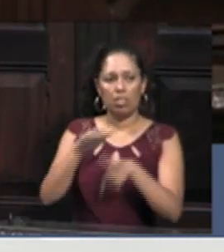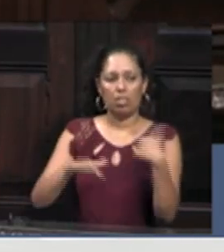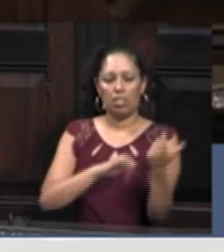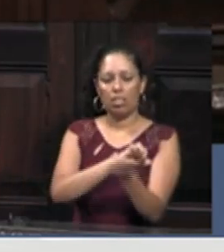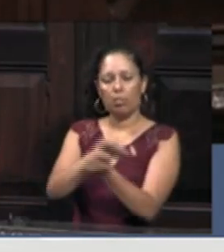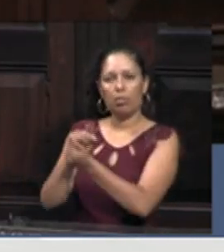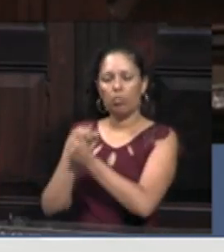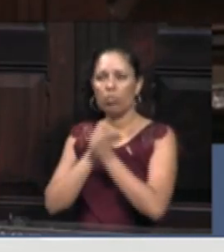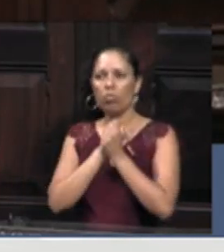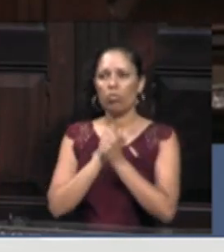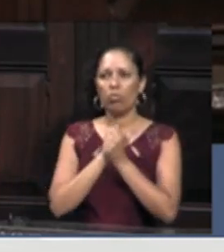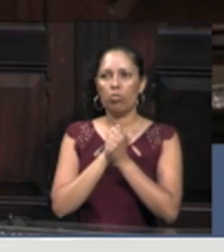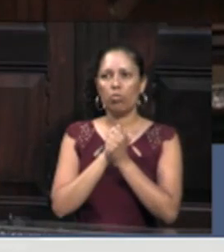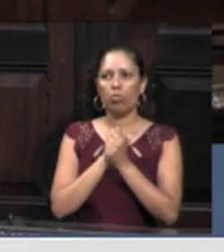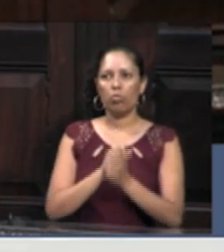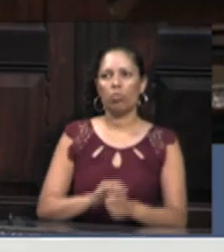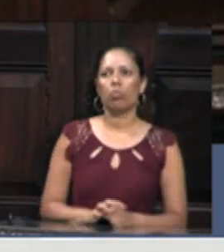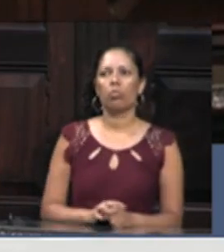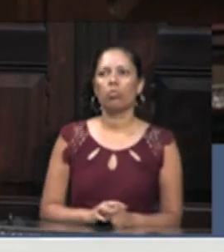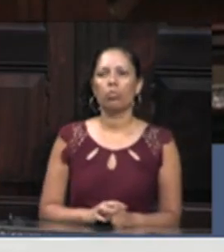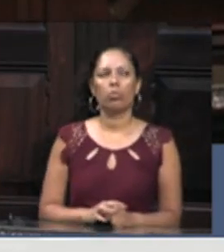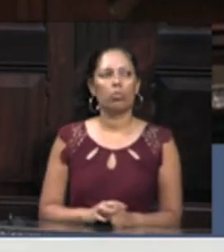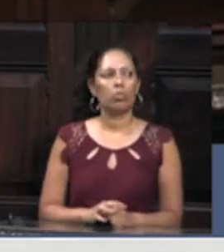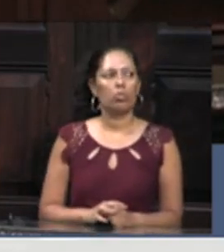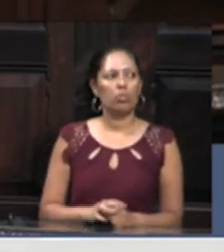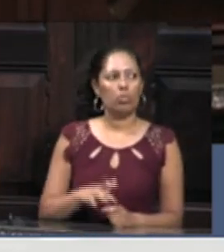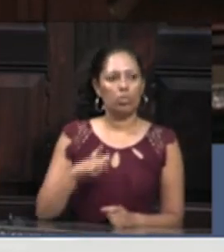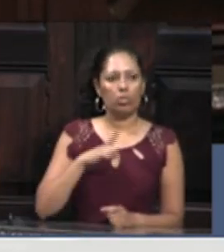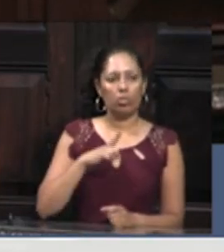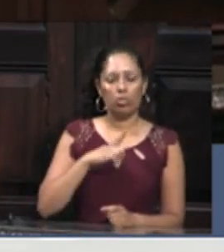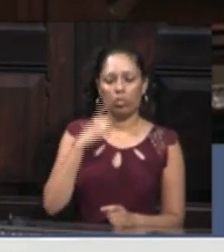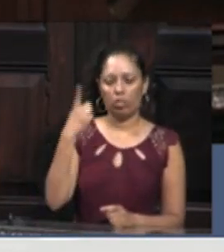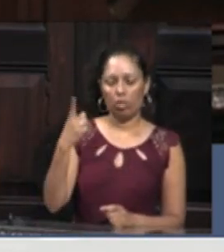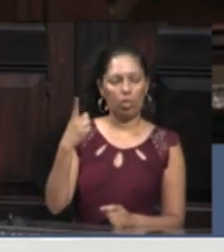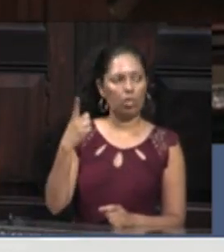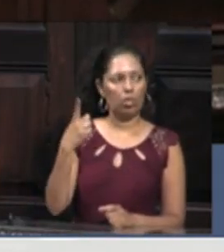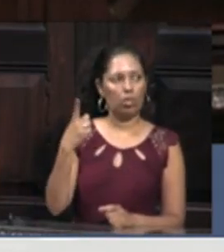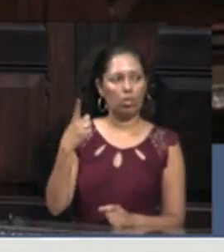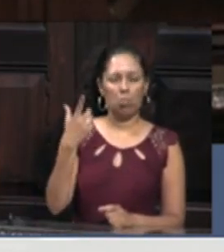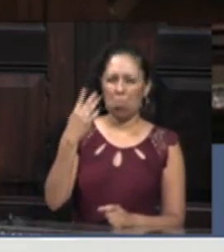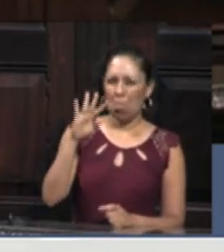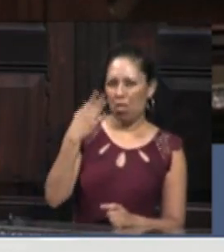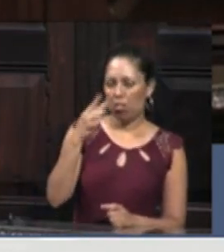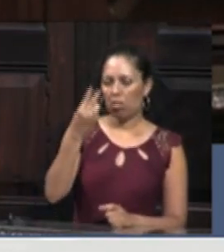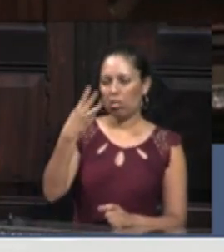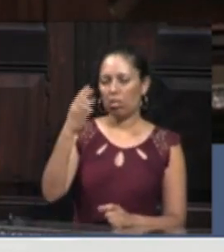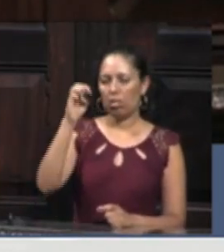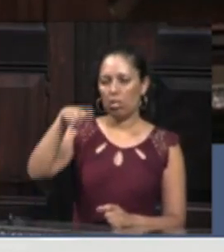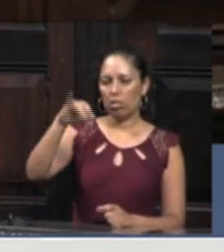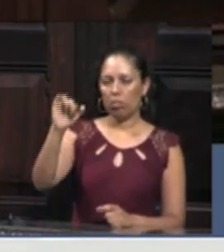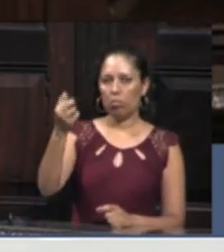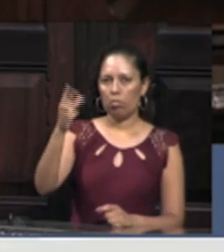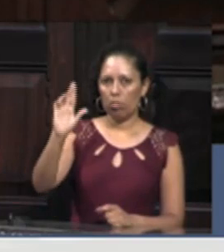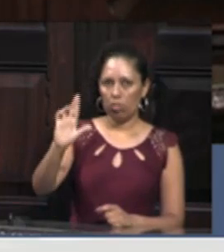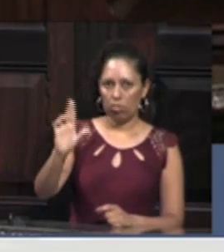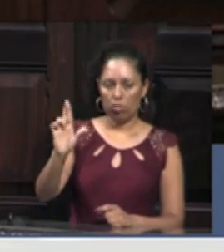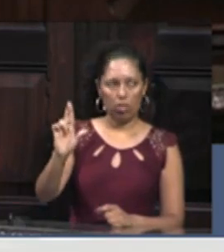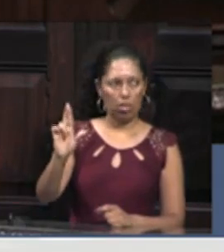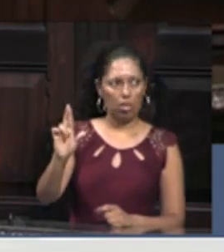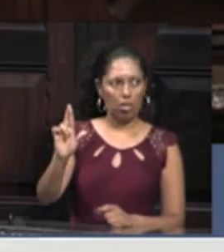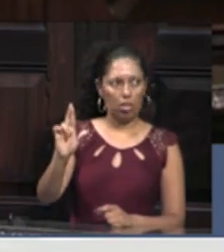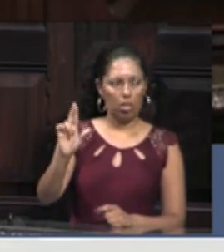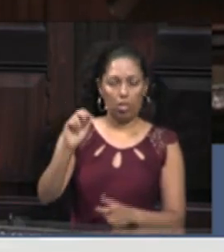ordem de um empréstimo que nós autorizamos de 3 bilhões de reais, que ele faria